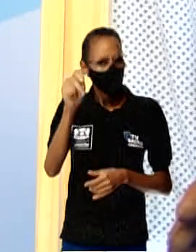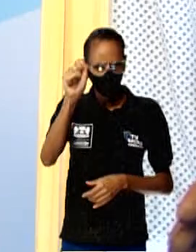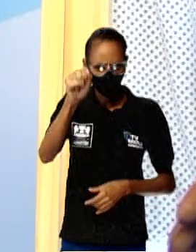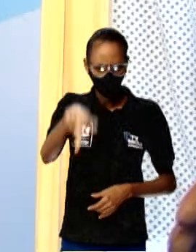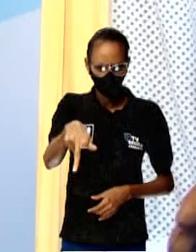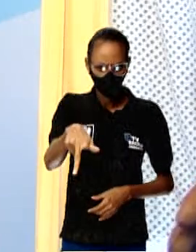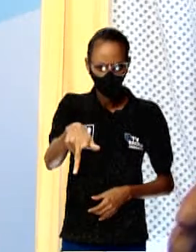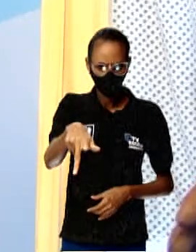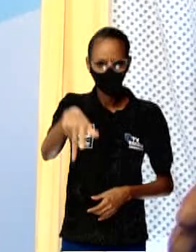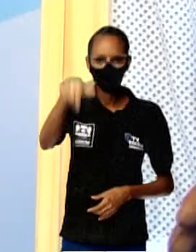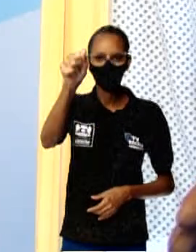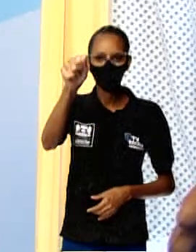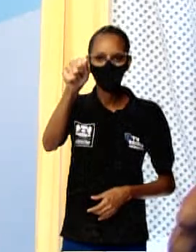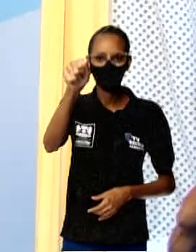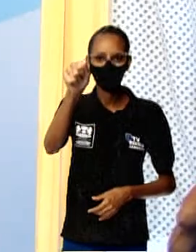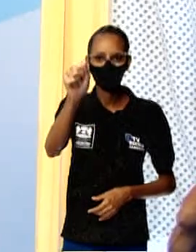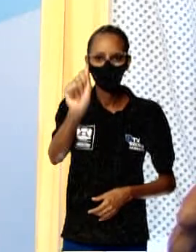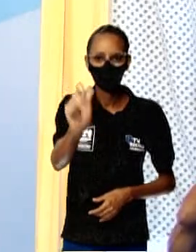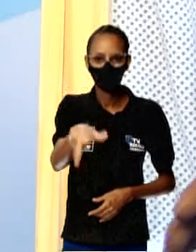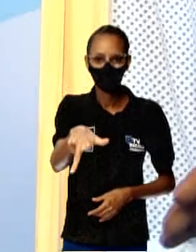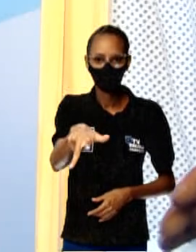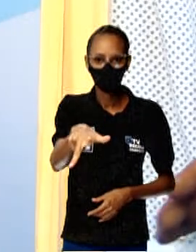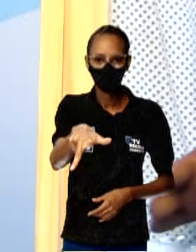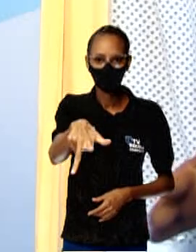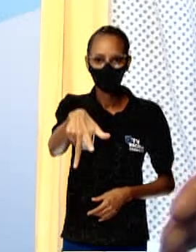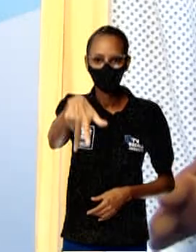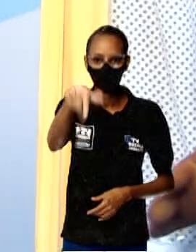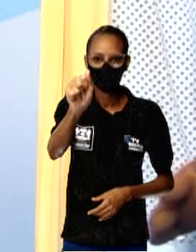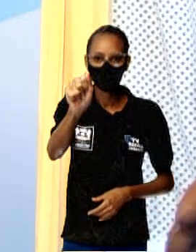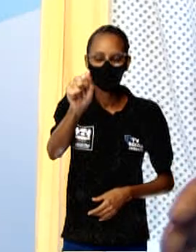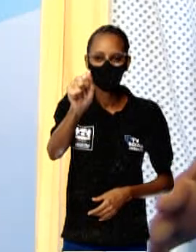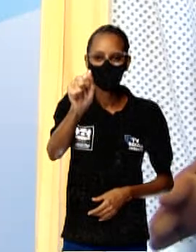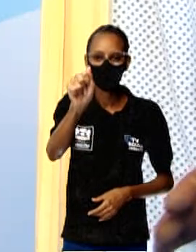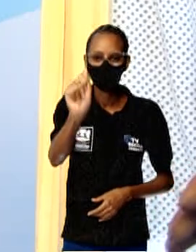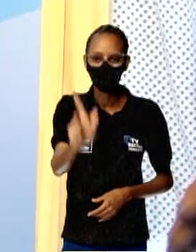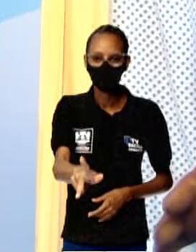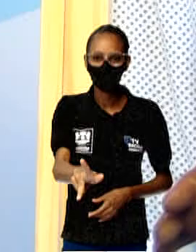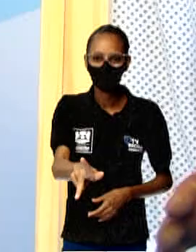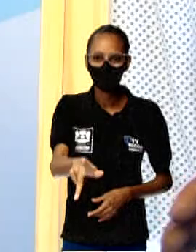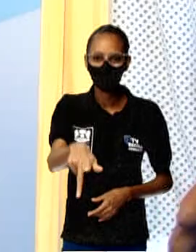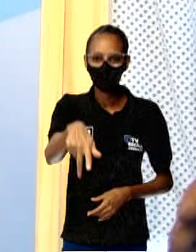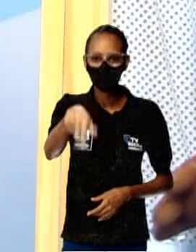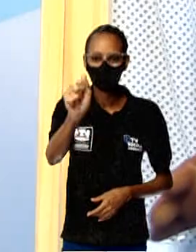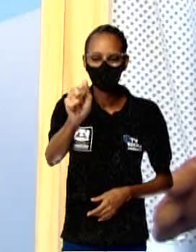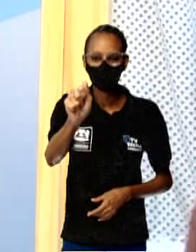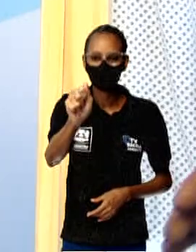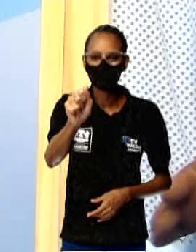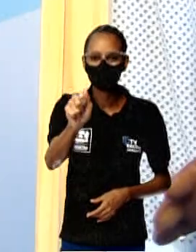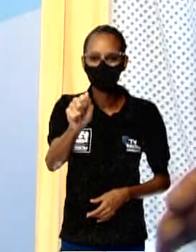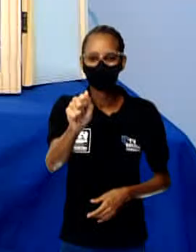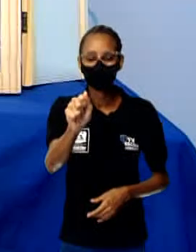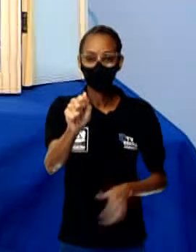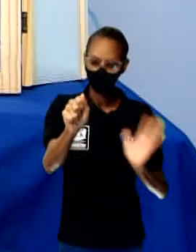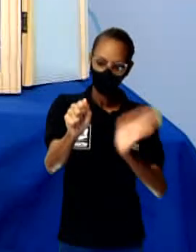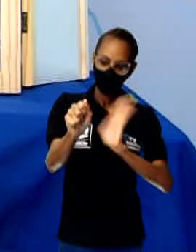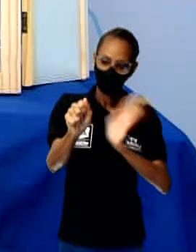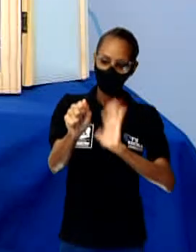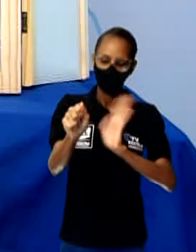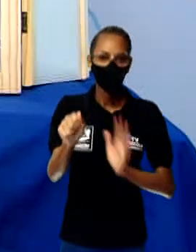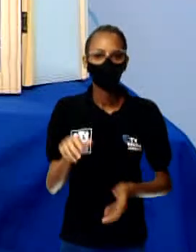ioiô ele desce e sobe sobe sobe sem parar sabe oi oi